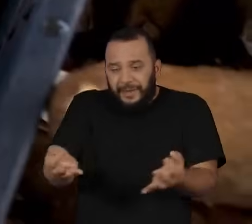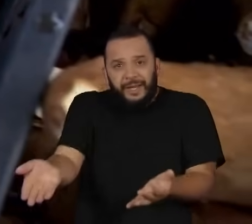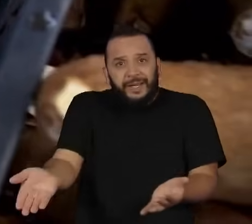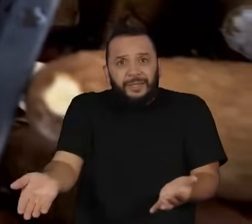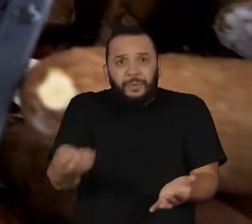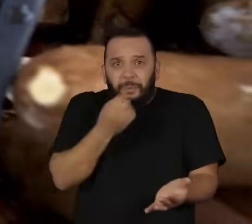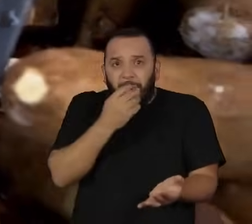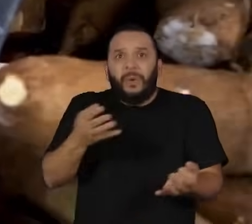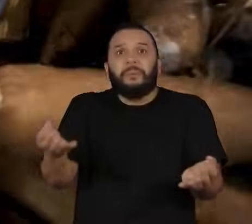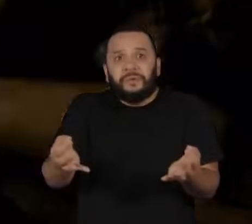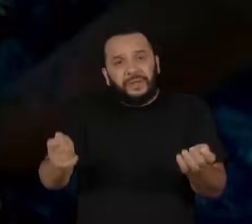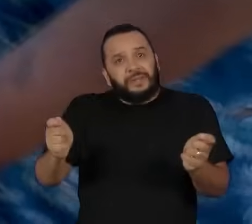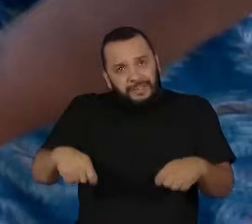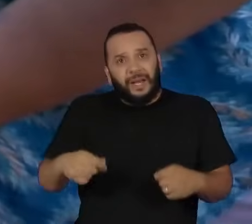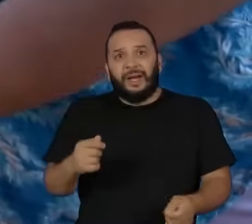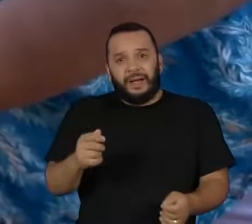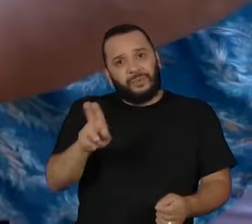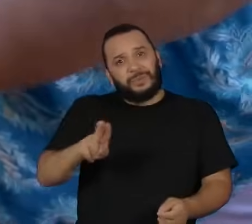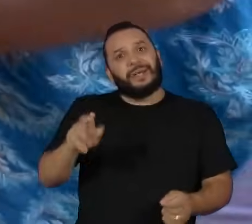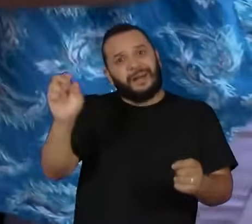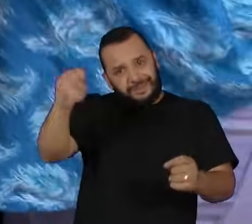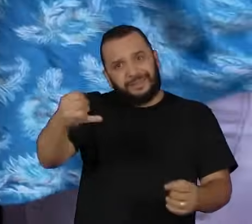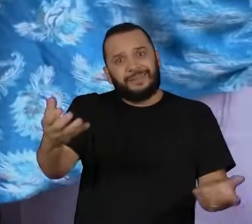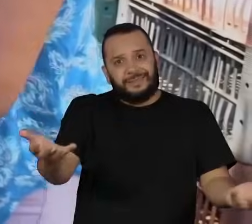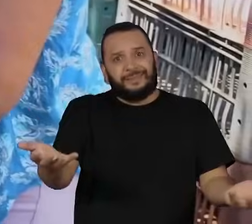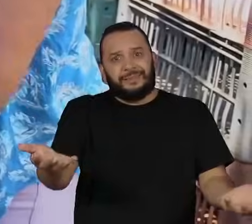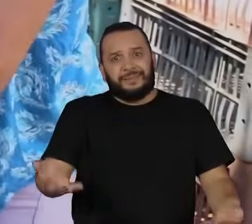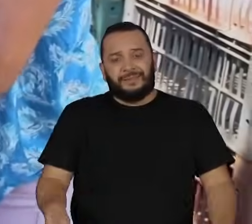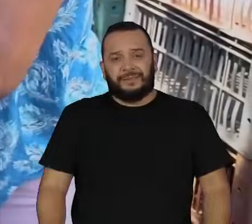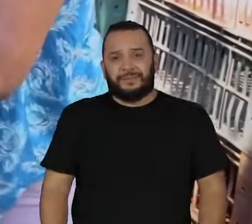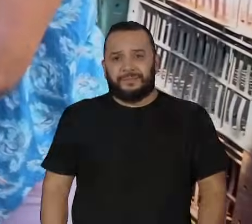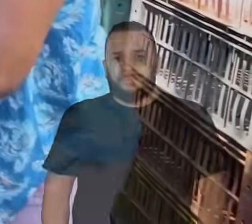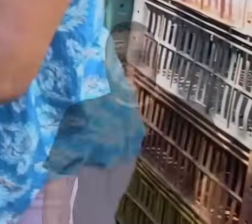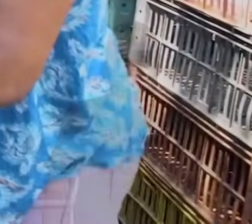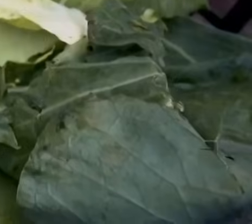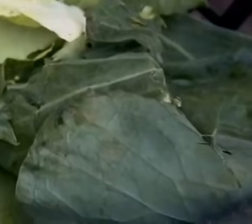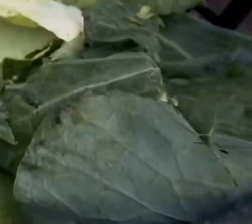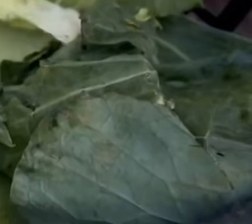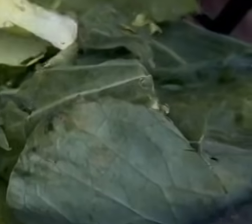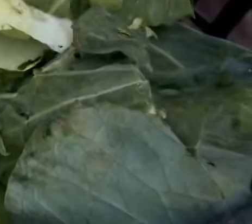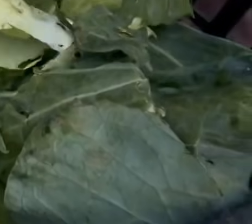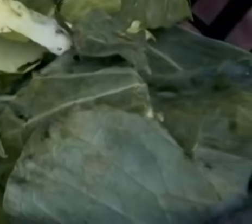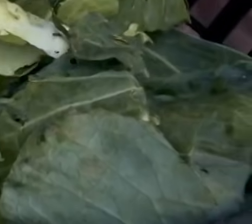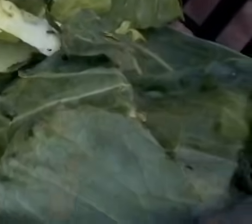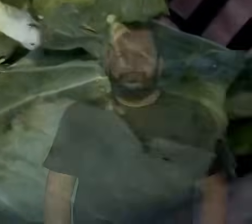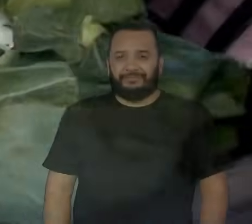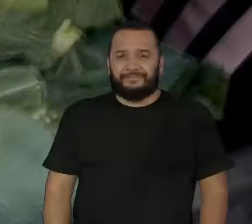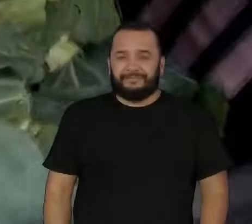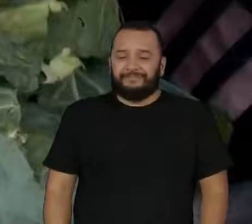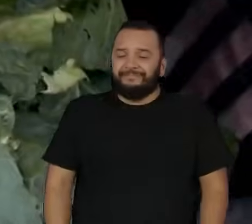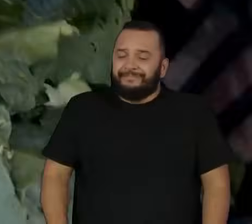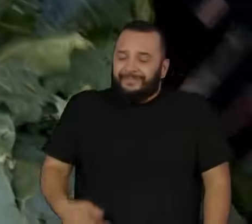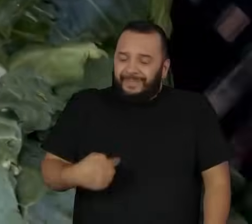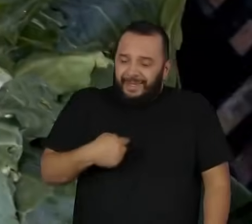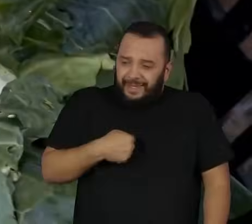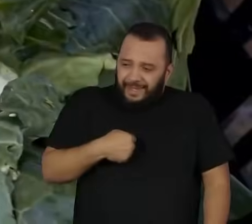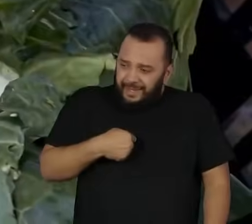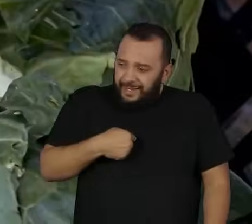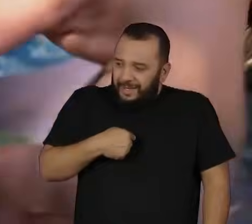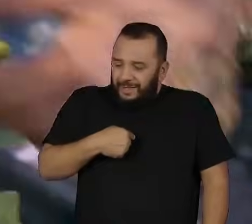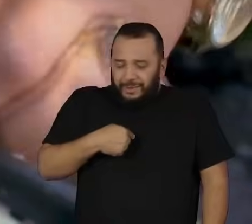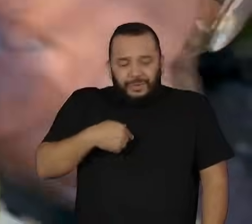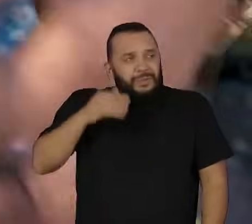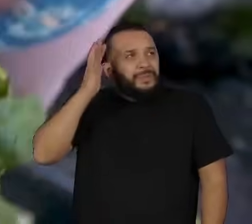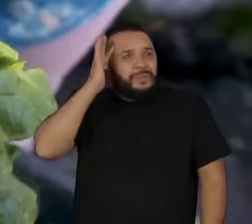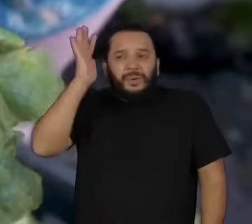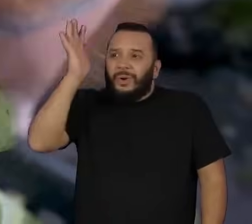estão em boas condições de consumo. Eu acho que o meu maior legado, sonho, a maior vontade que eu